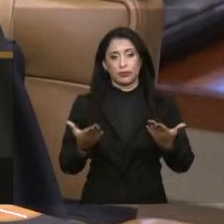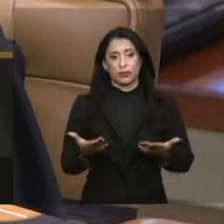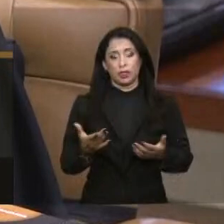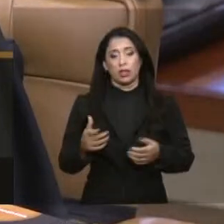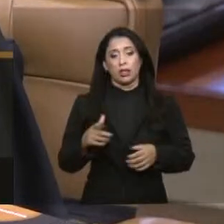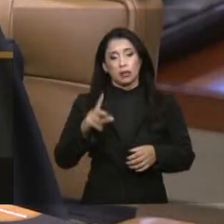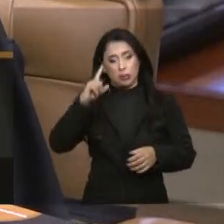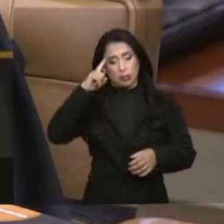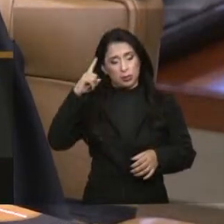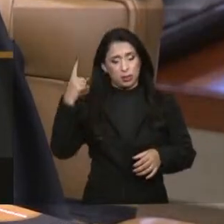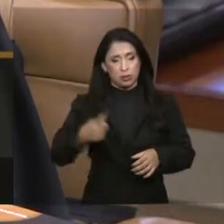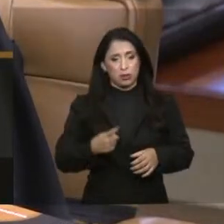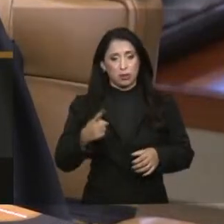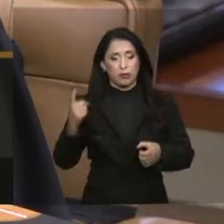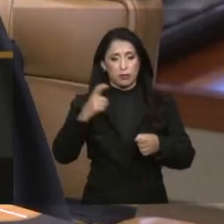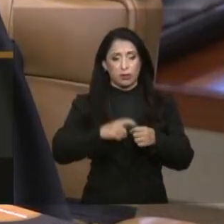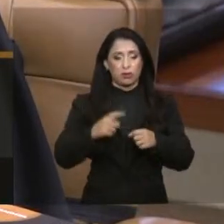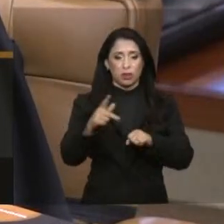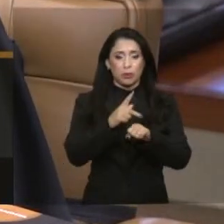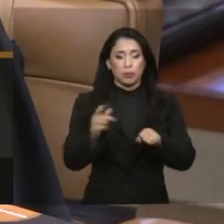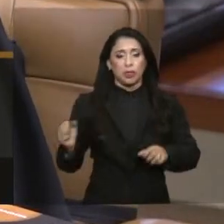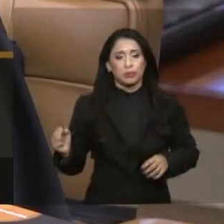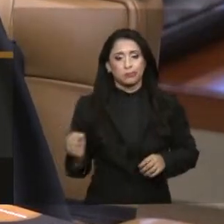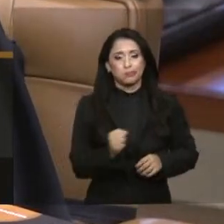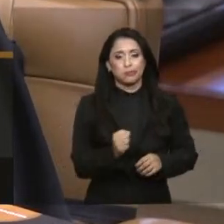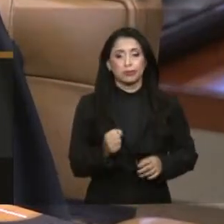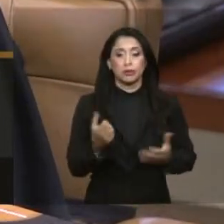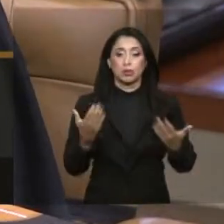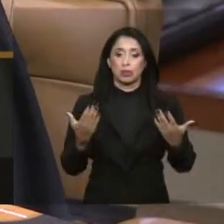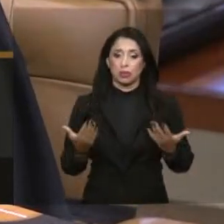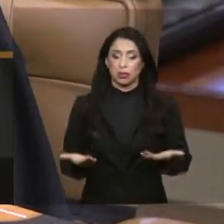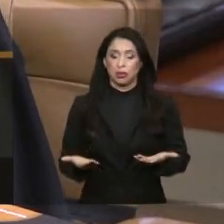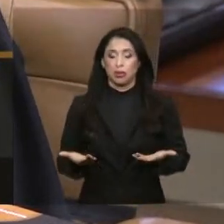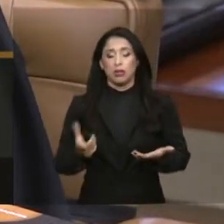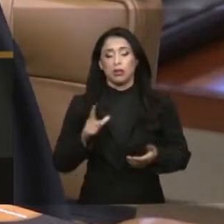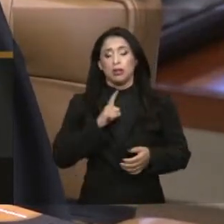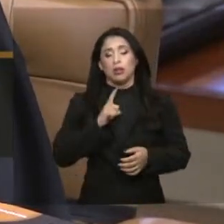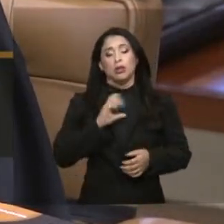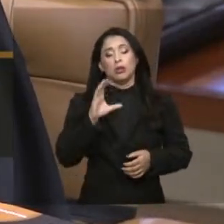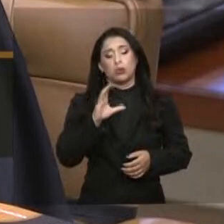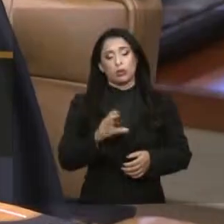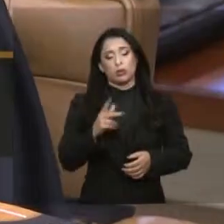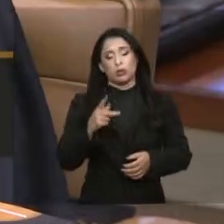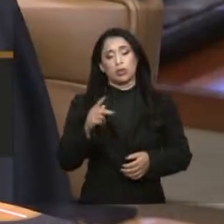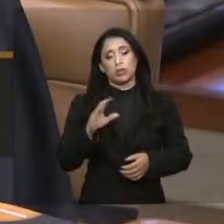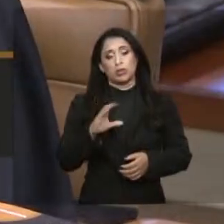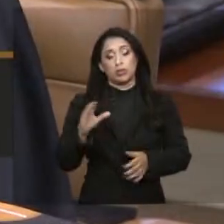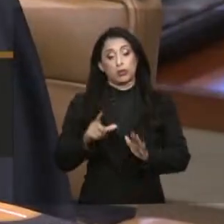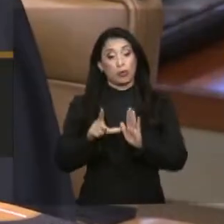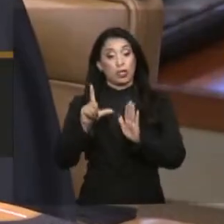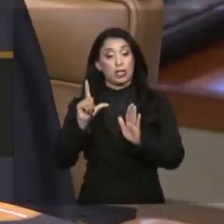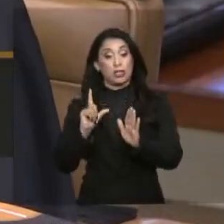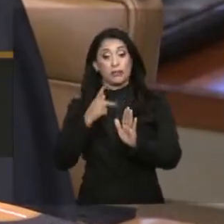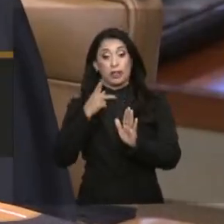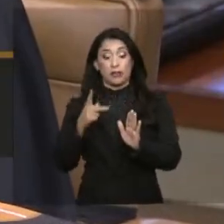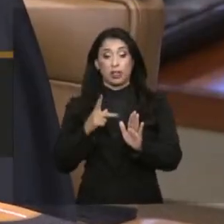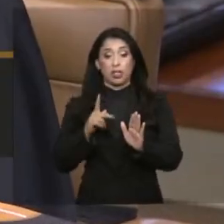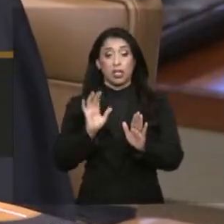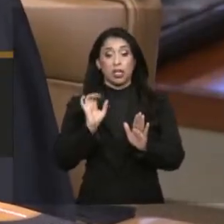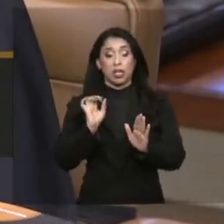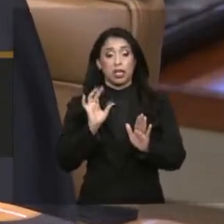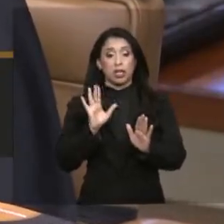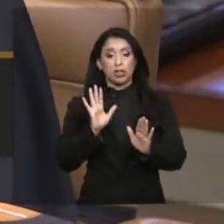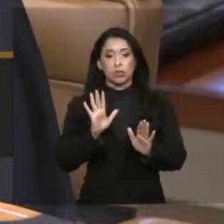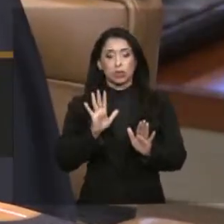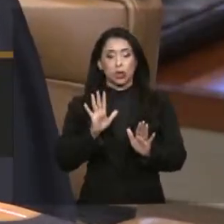extradição. É pacífico que o Código Civil anterior dizia que para a procuração bastaria